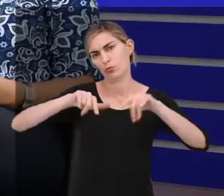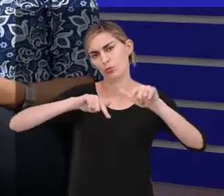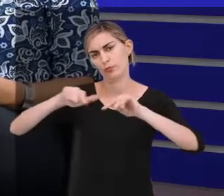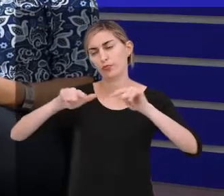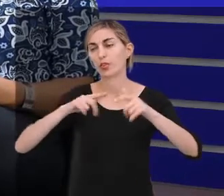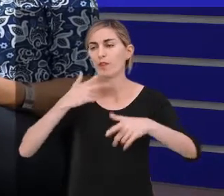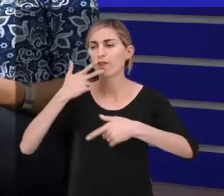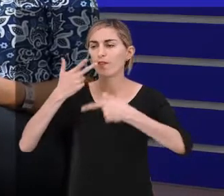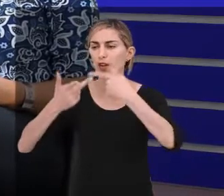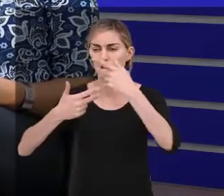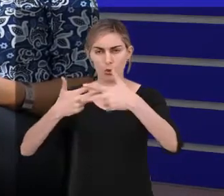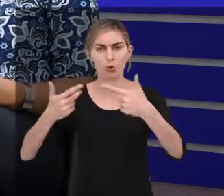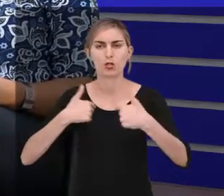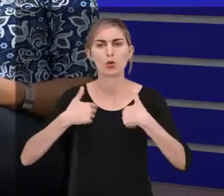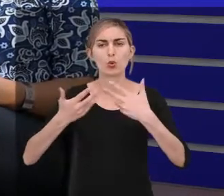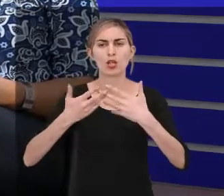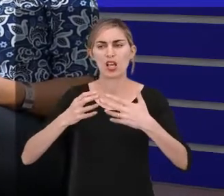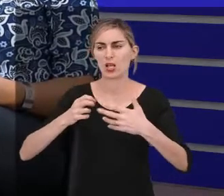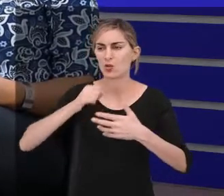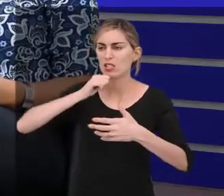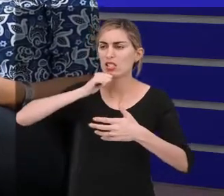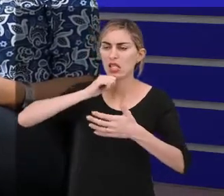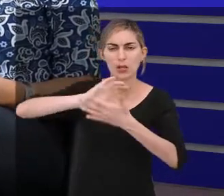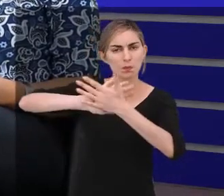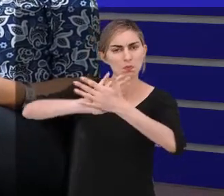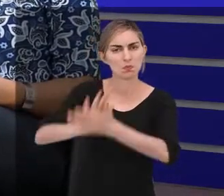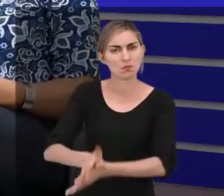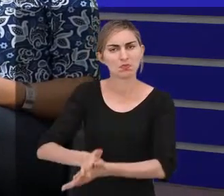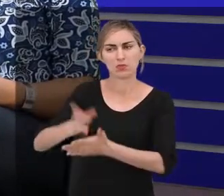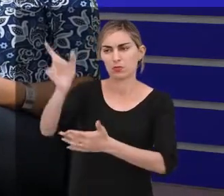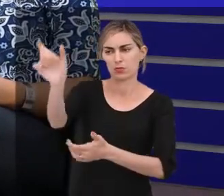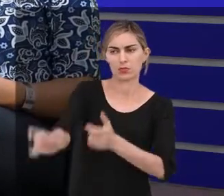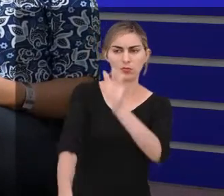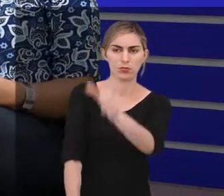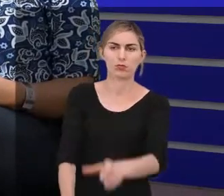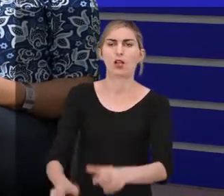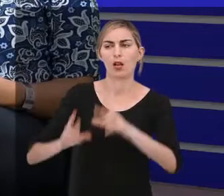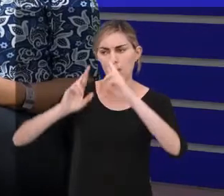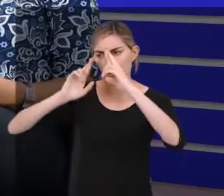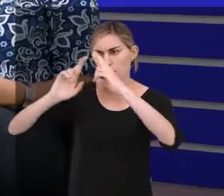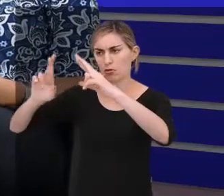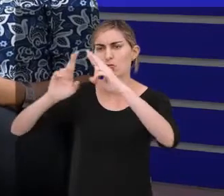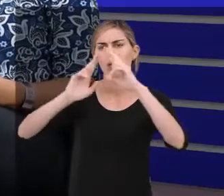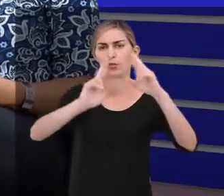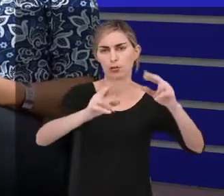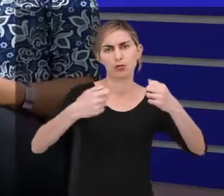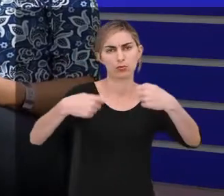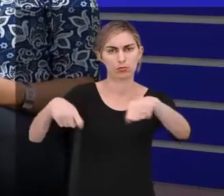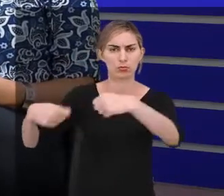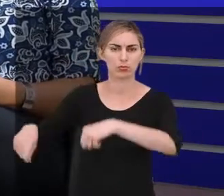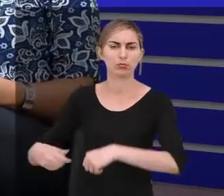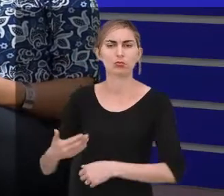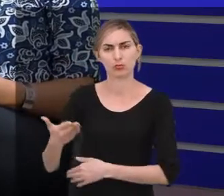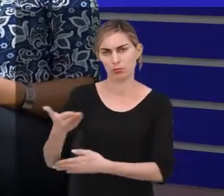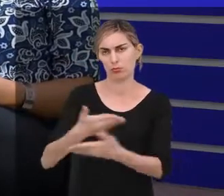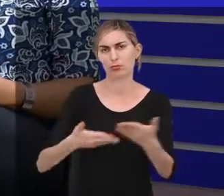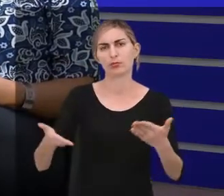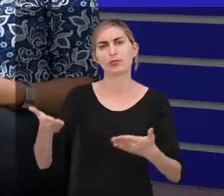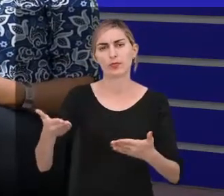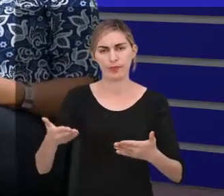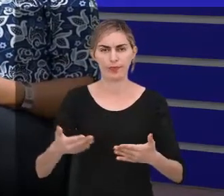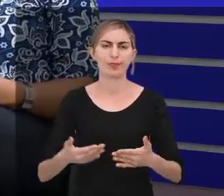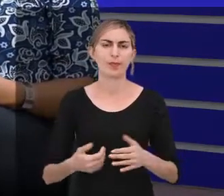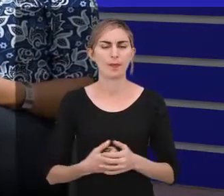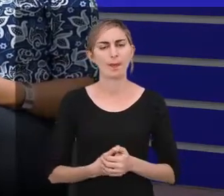gente quer, né, sem ferir o outro, né, e também respeitando a necessidade desse outro. E menos é sempre